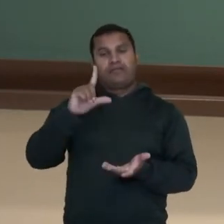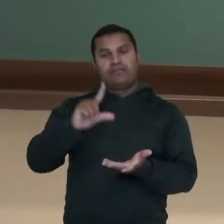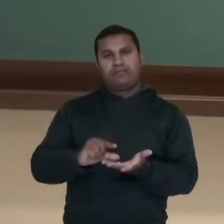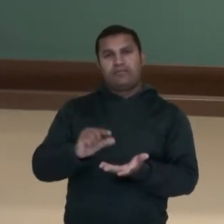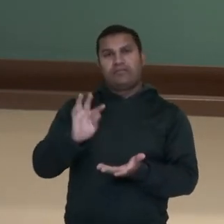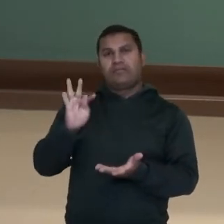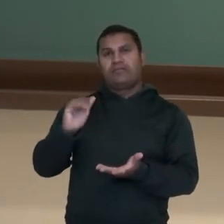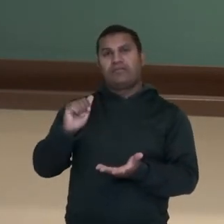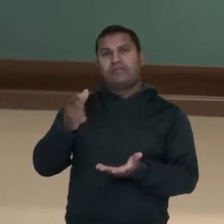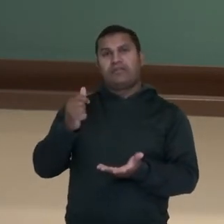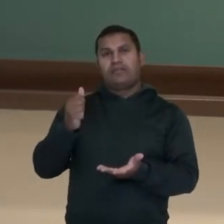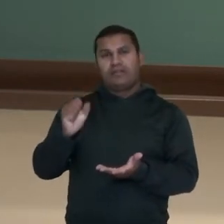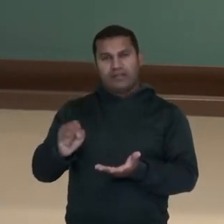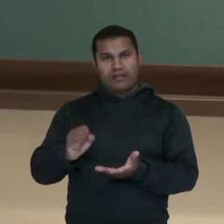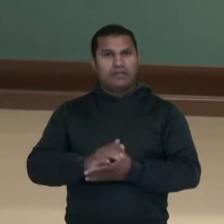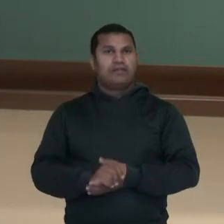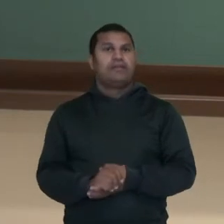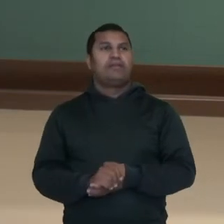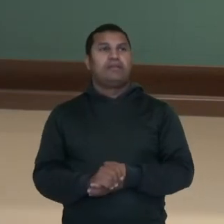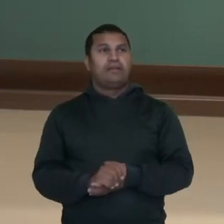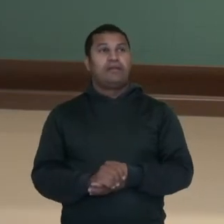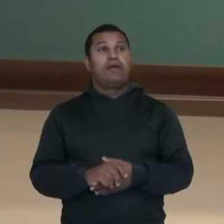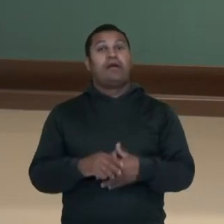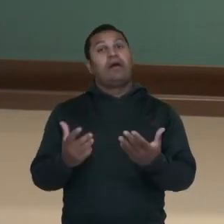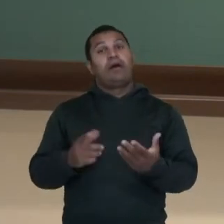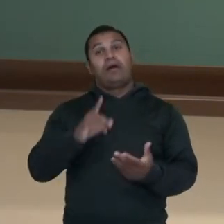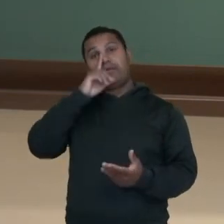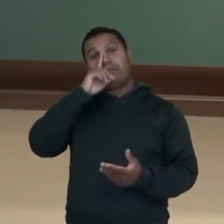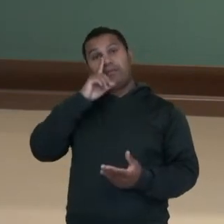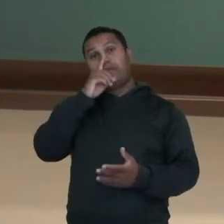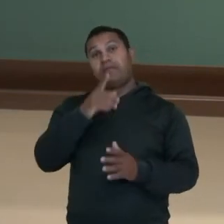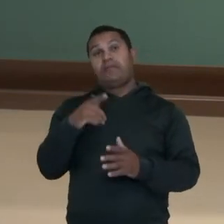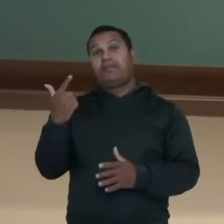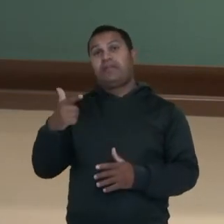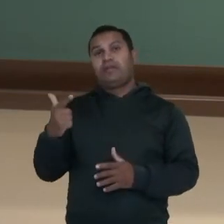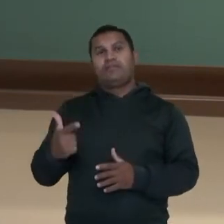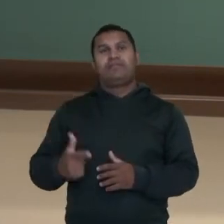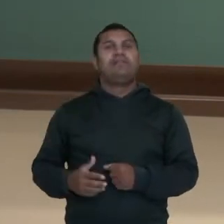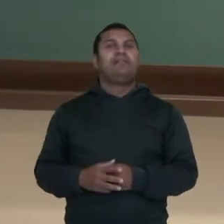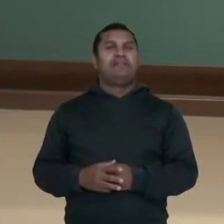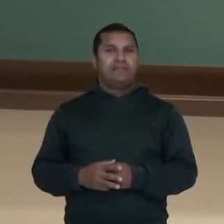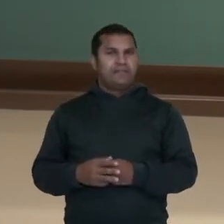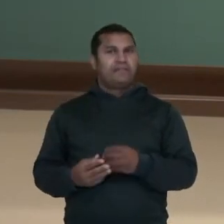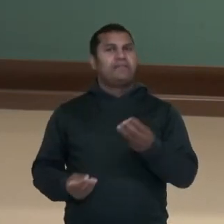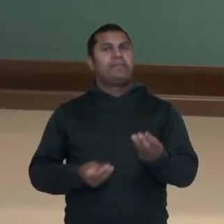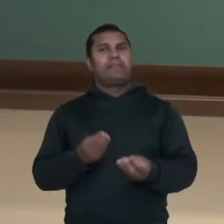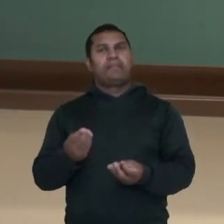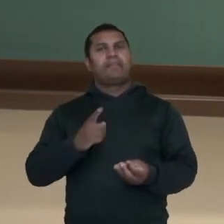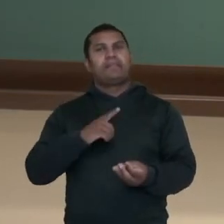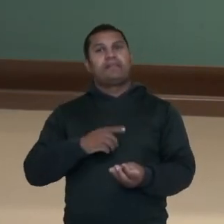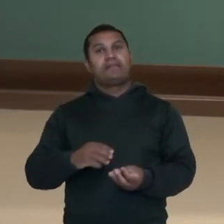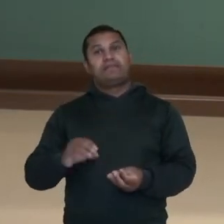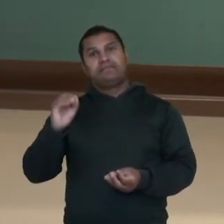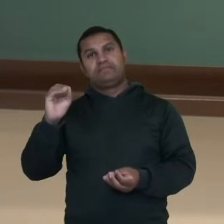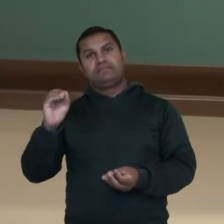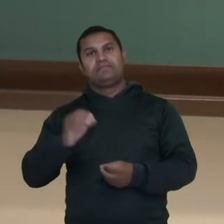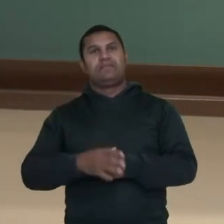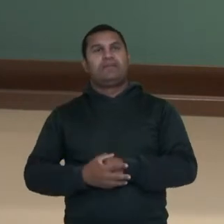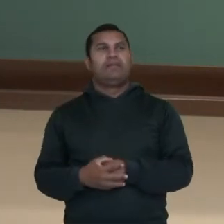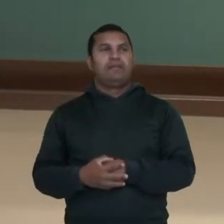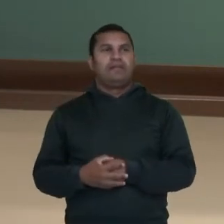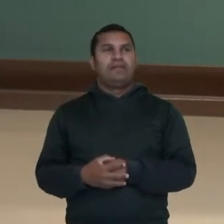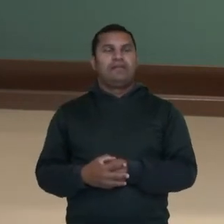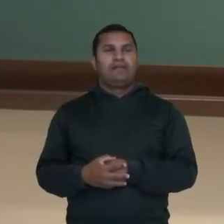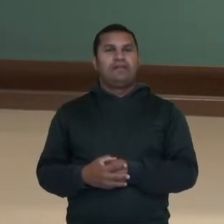é menor, beleza? O risco de não haver pagamento, ele é perto de zero, porque é descontado direto do salário, certo?